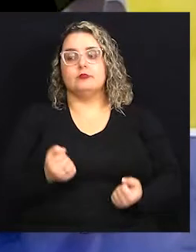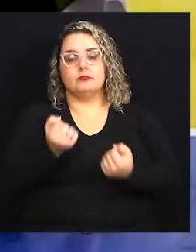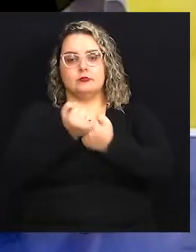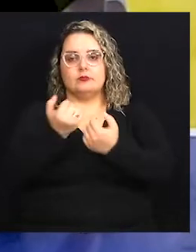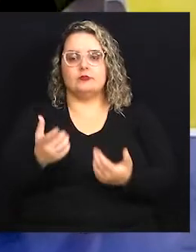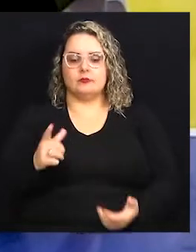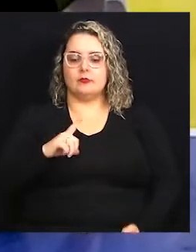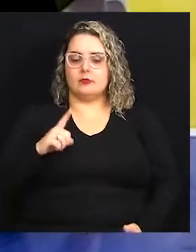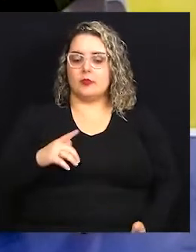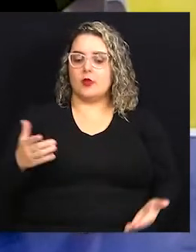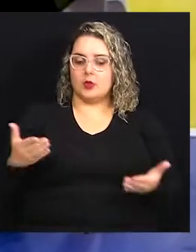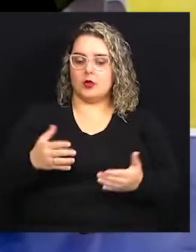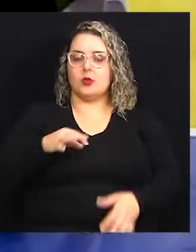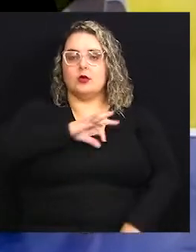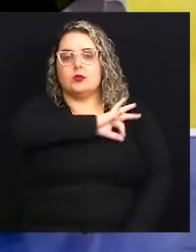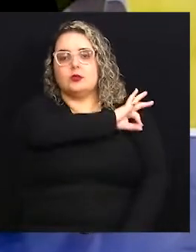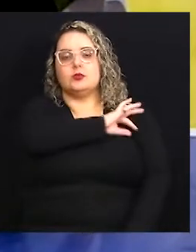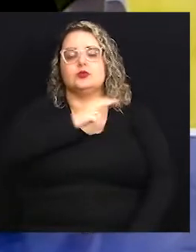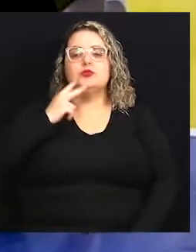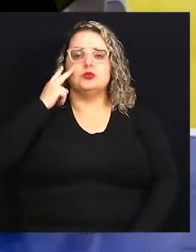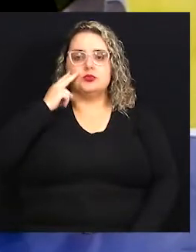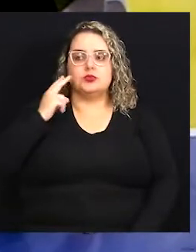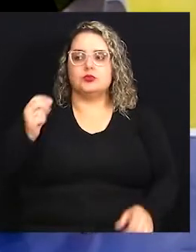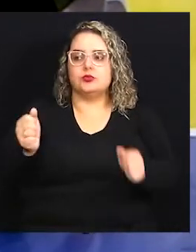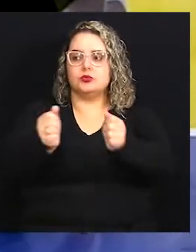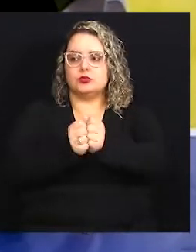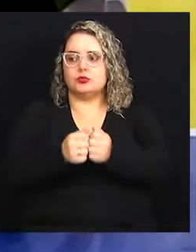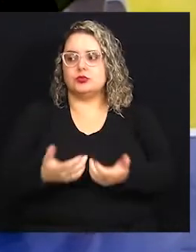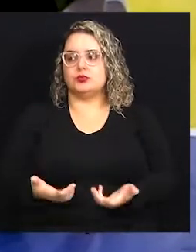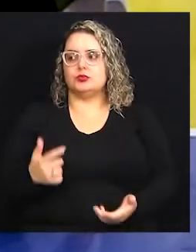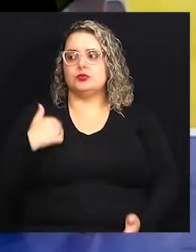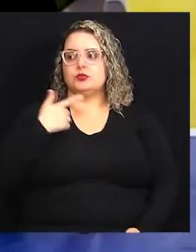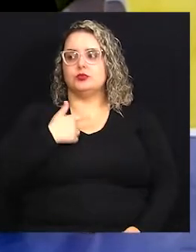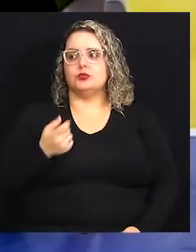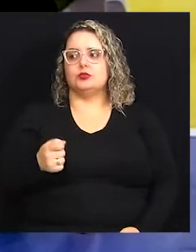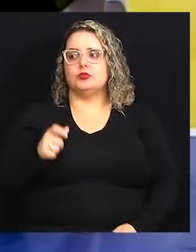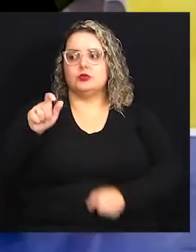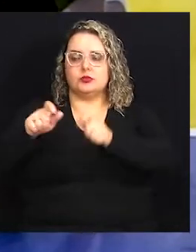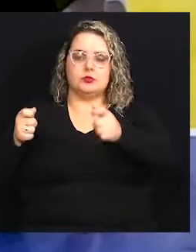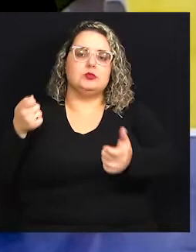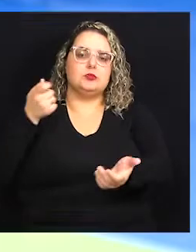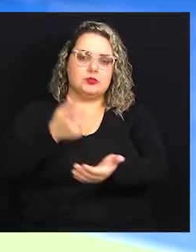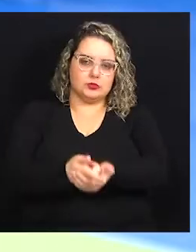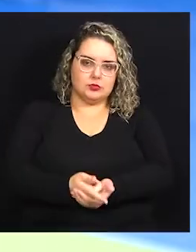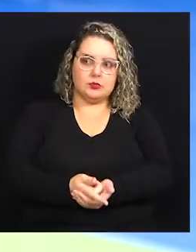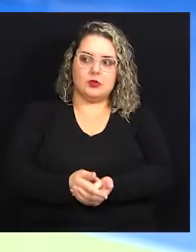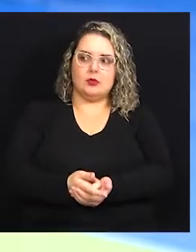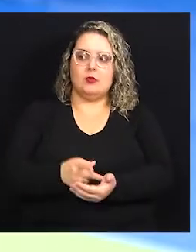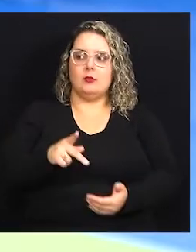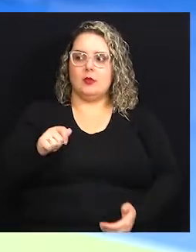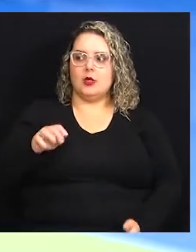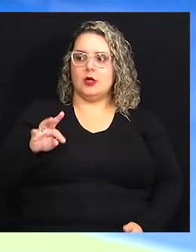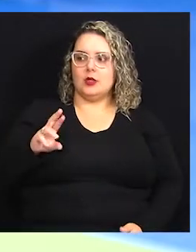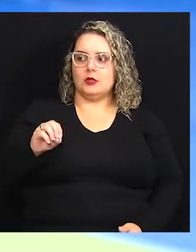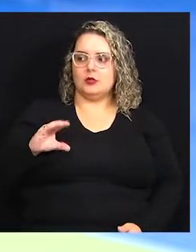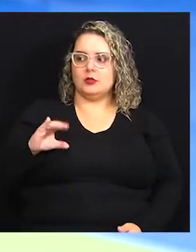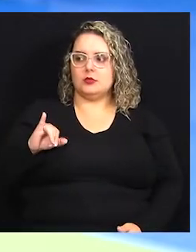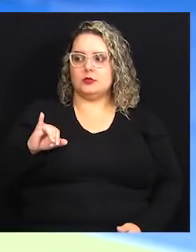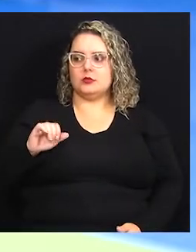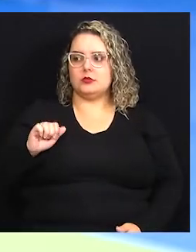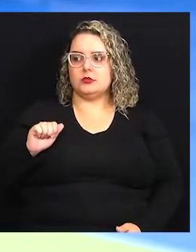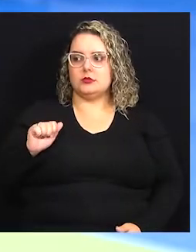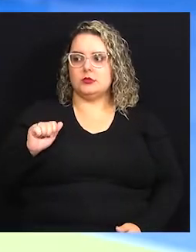apoiadores que nós estamos tendo hoje, a Prefeitura de Vinhedo, junto com os nossos patrocinadores, né, a própria Just For You, que é nosso